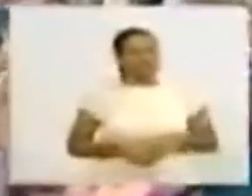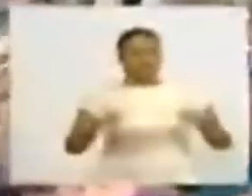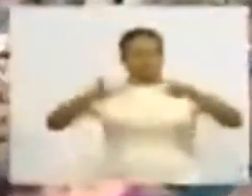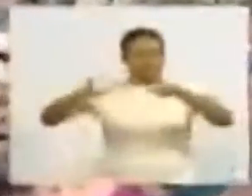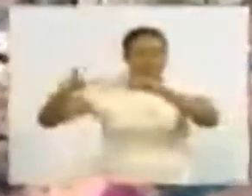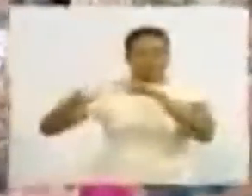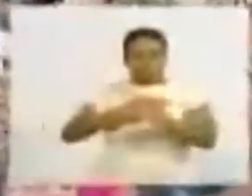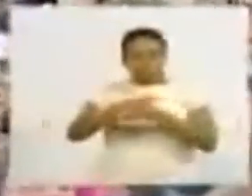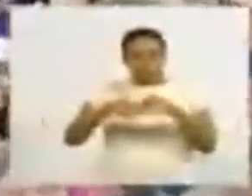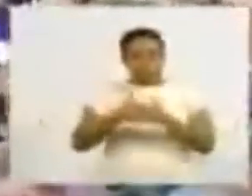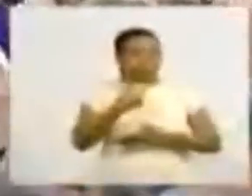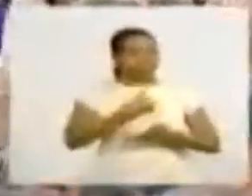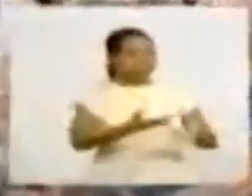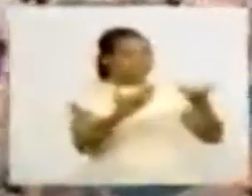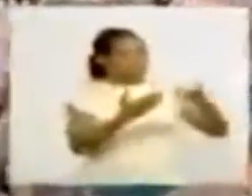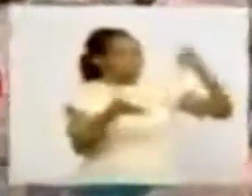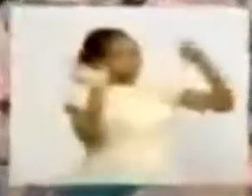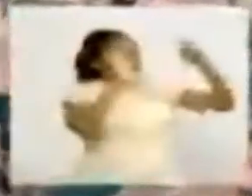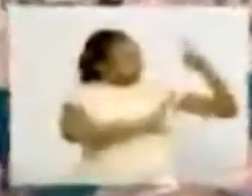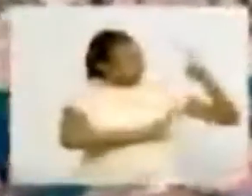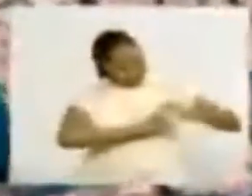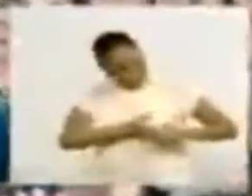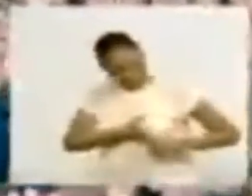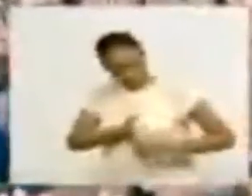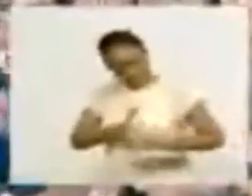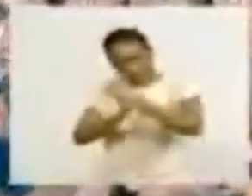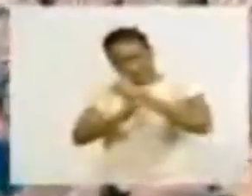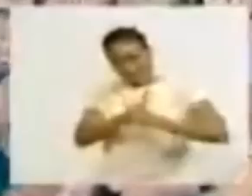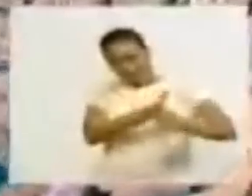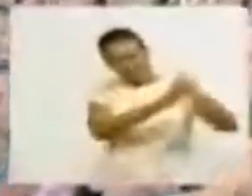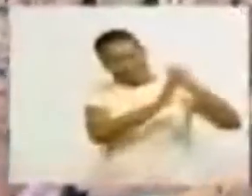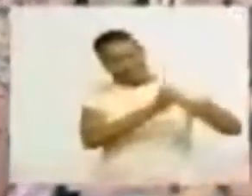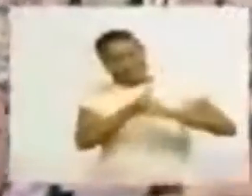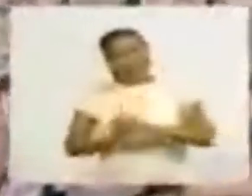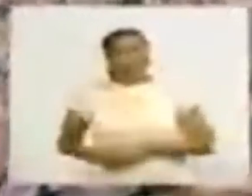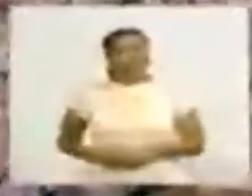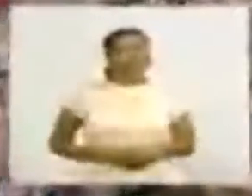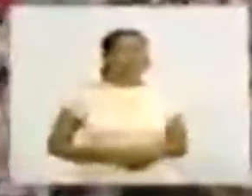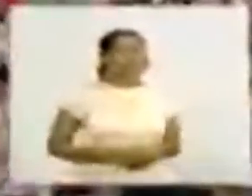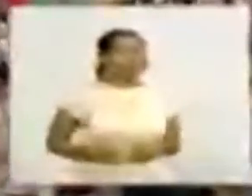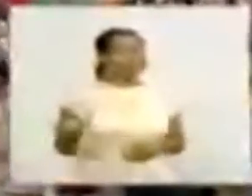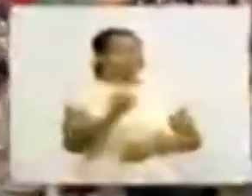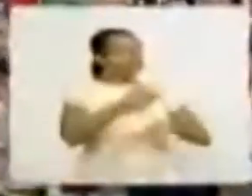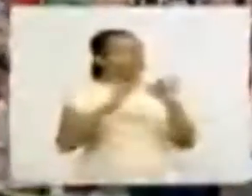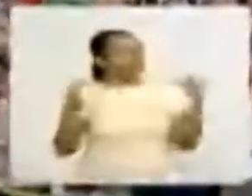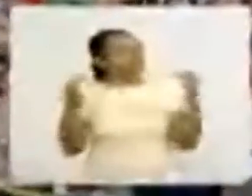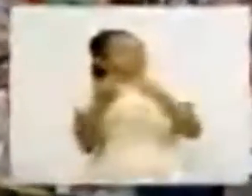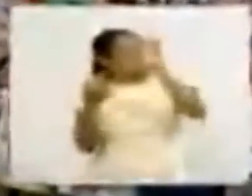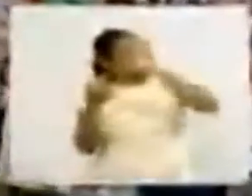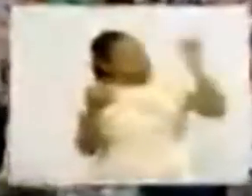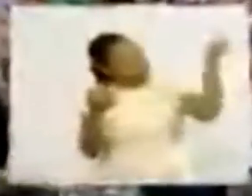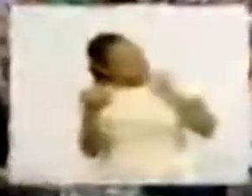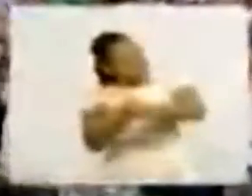um instrumento. Um instrumento. Da sua misericórdia. Da sua misericórdia. Transforma, Senhor, as nossas